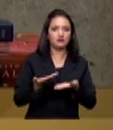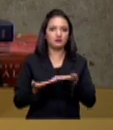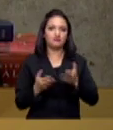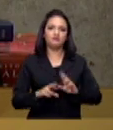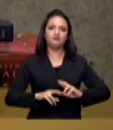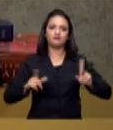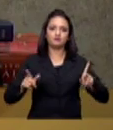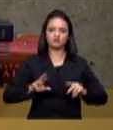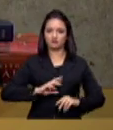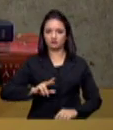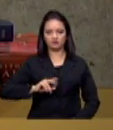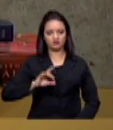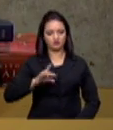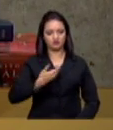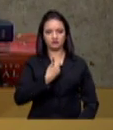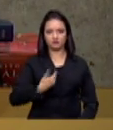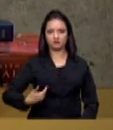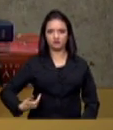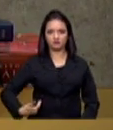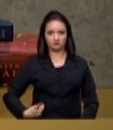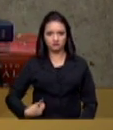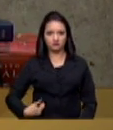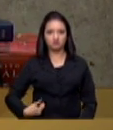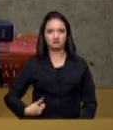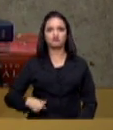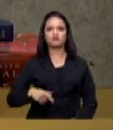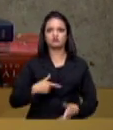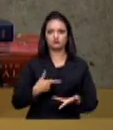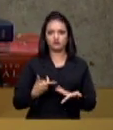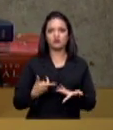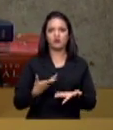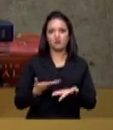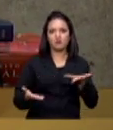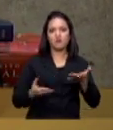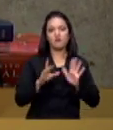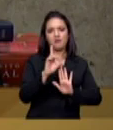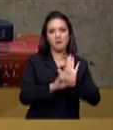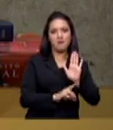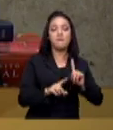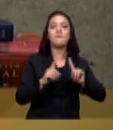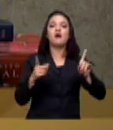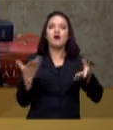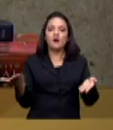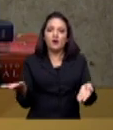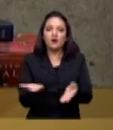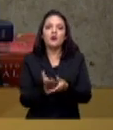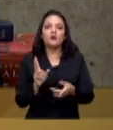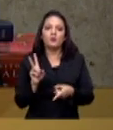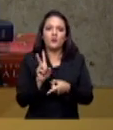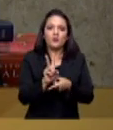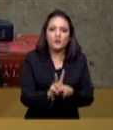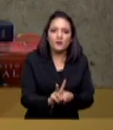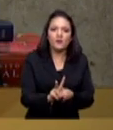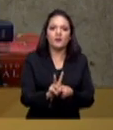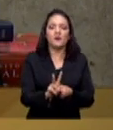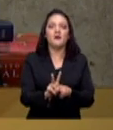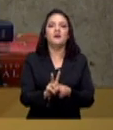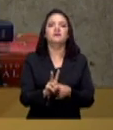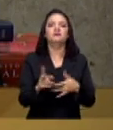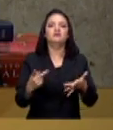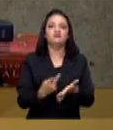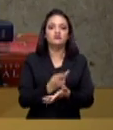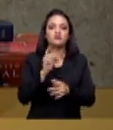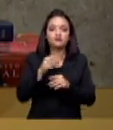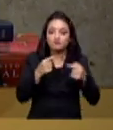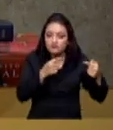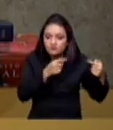poder público que lesa direitos, mas criou-se um mandado de segurança para utilizar-se só contra o